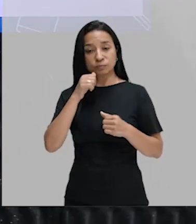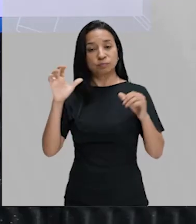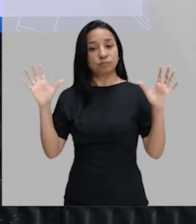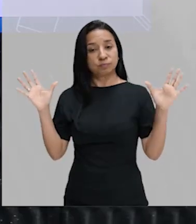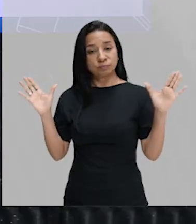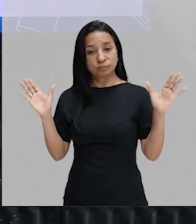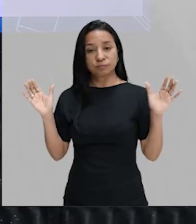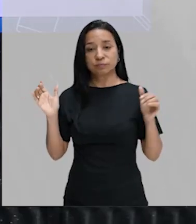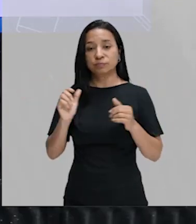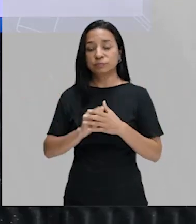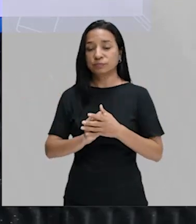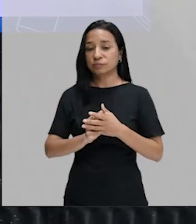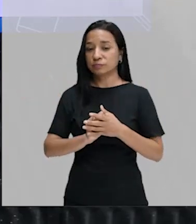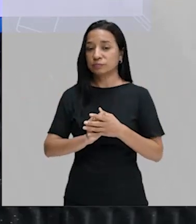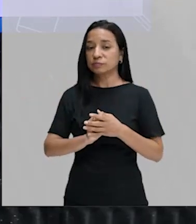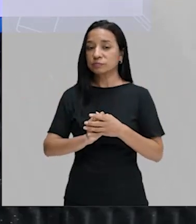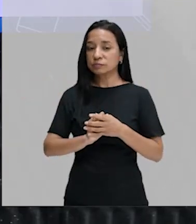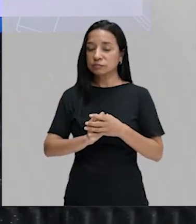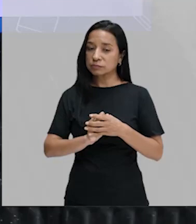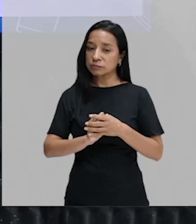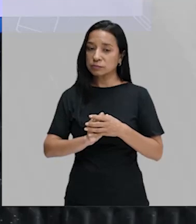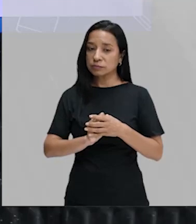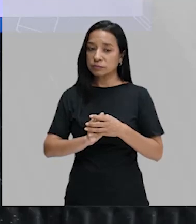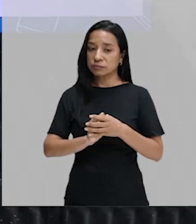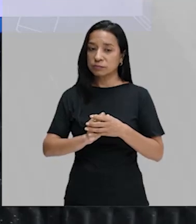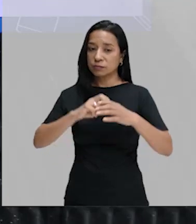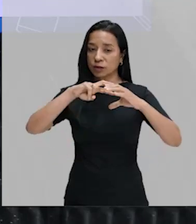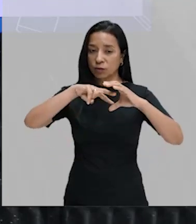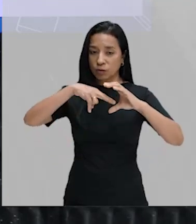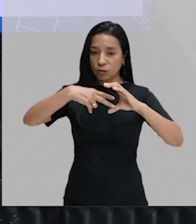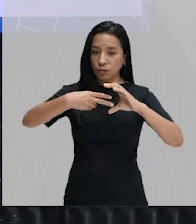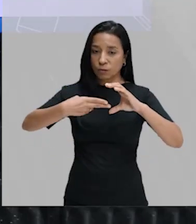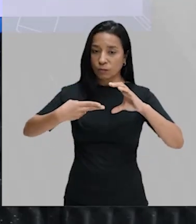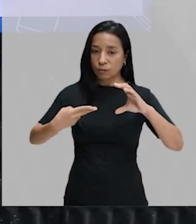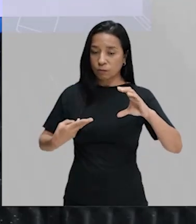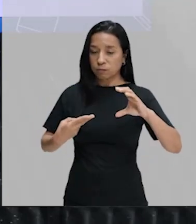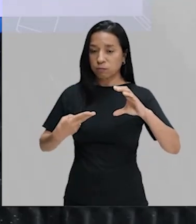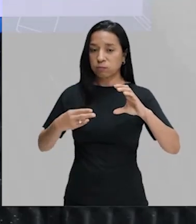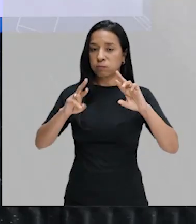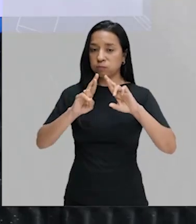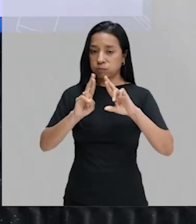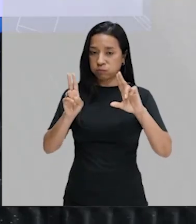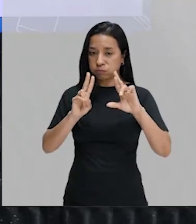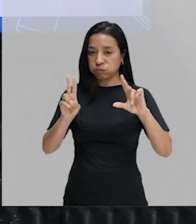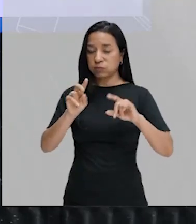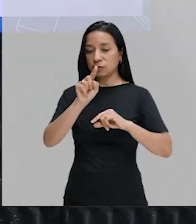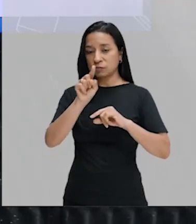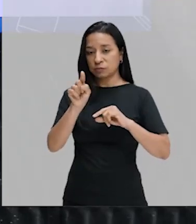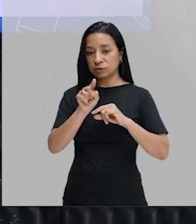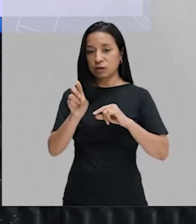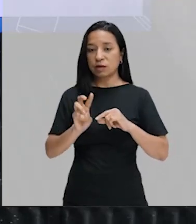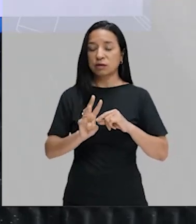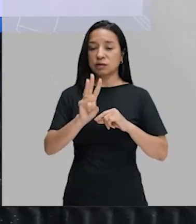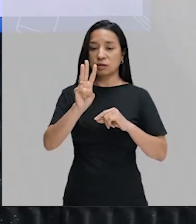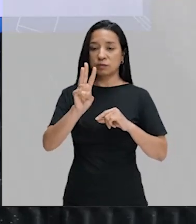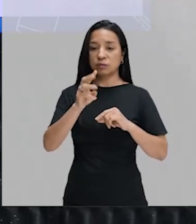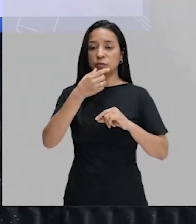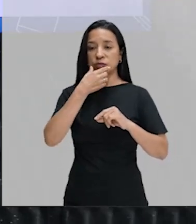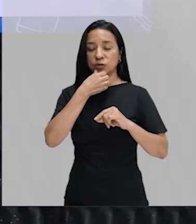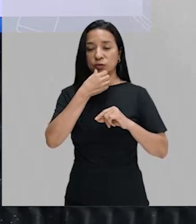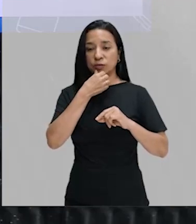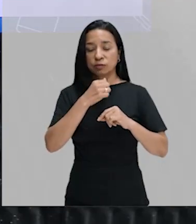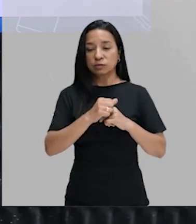heterozigóticas, ou seja, as fêmeas elas apresentam o cromossomo Z e um cromossomo W. E os